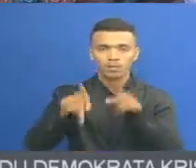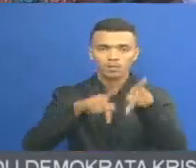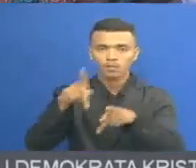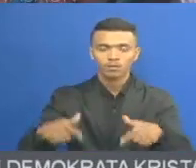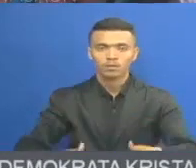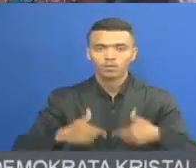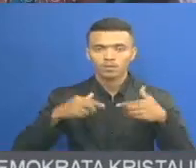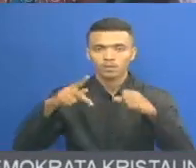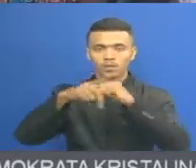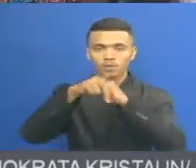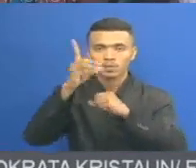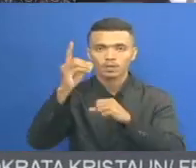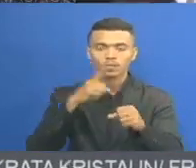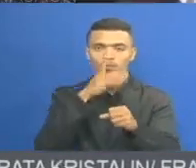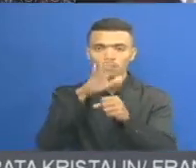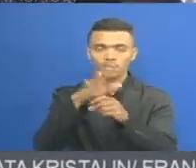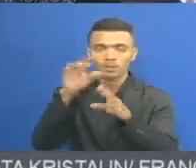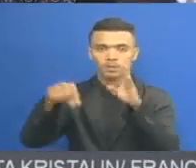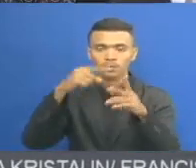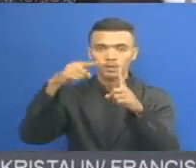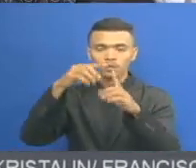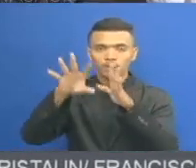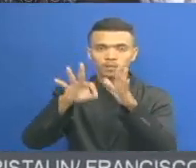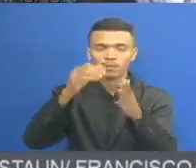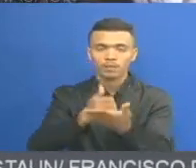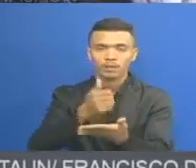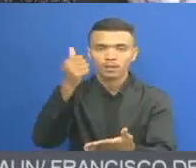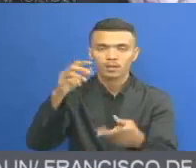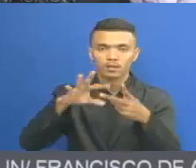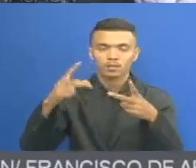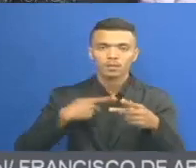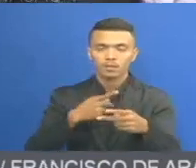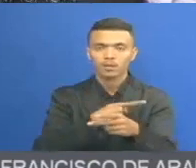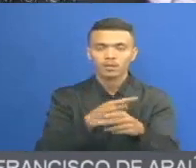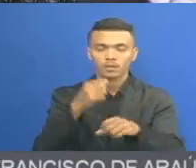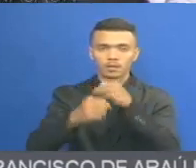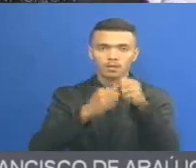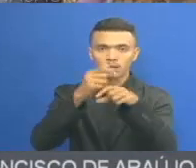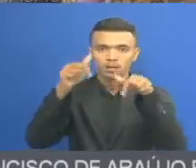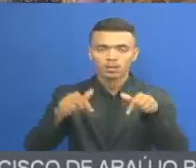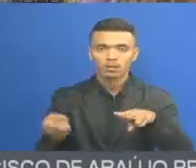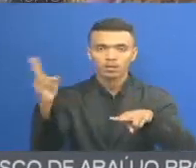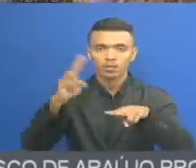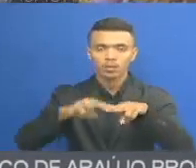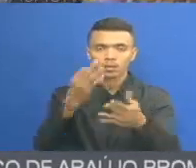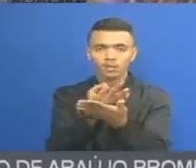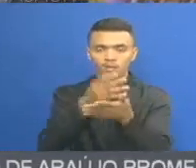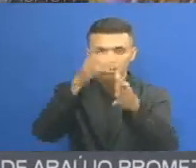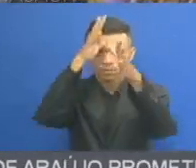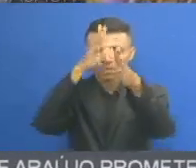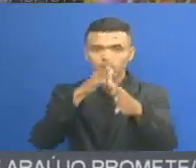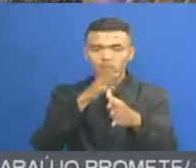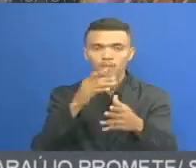de né, Partido Democrático promete ba inhira manani eleição parlamentar tina né, se hassa salário e 12 férico catua siranian,